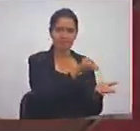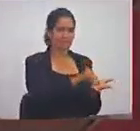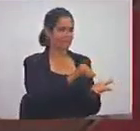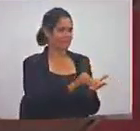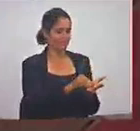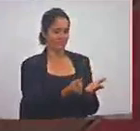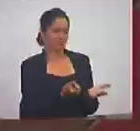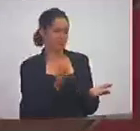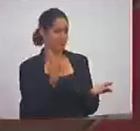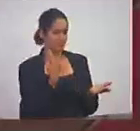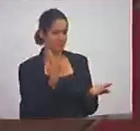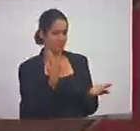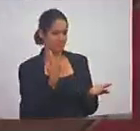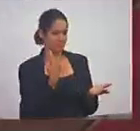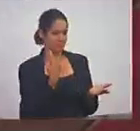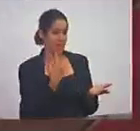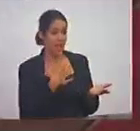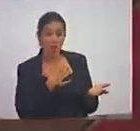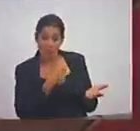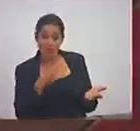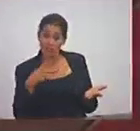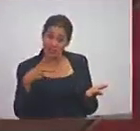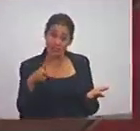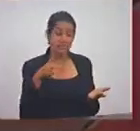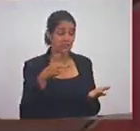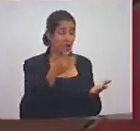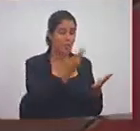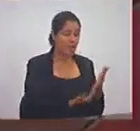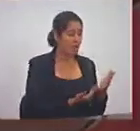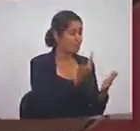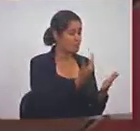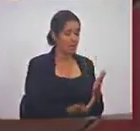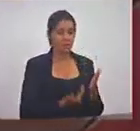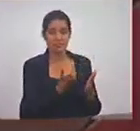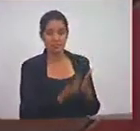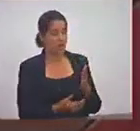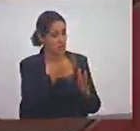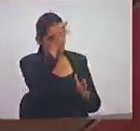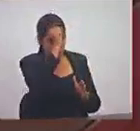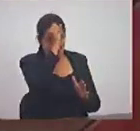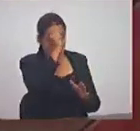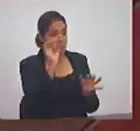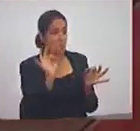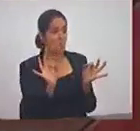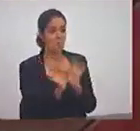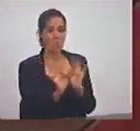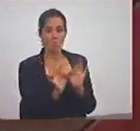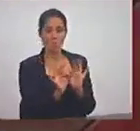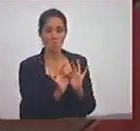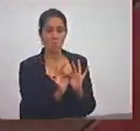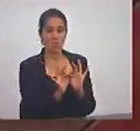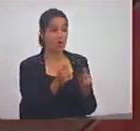criança empurra, o professor não vê. É o filho de vocês que estão perdendo conteúdo pedagógico. Porque o mais importante é criar cargo para a